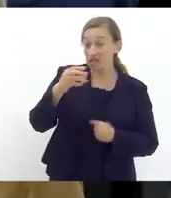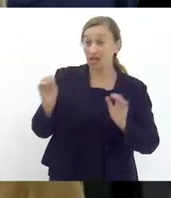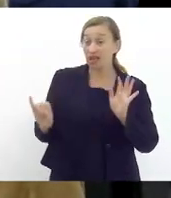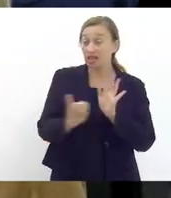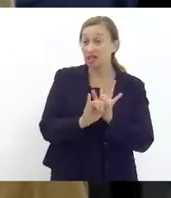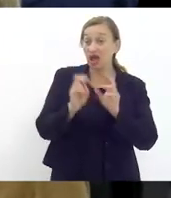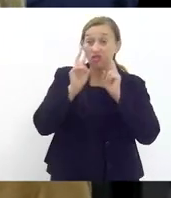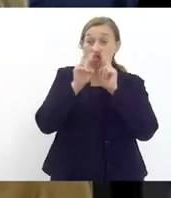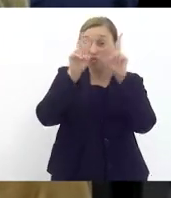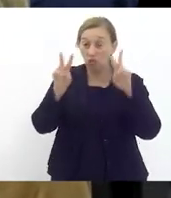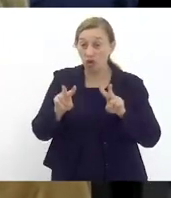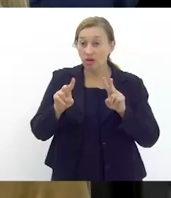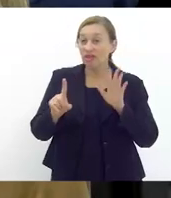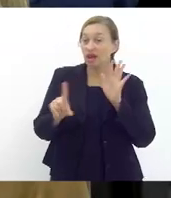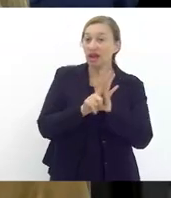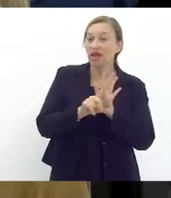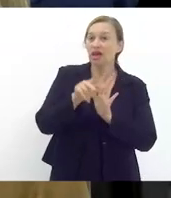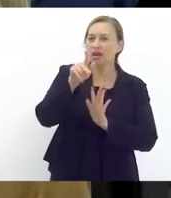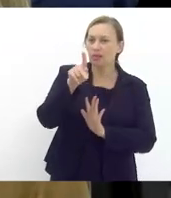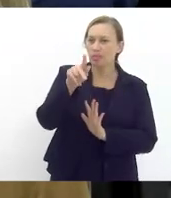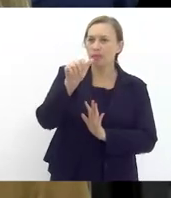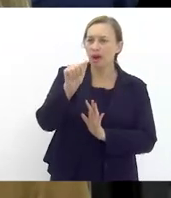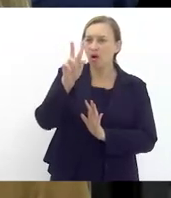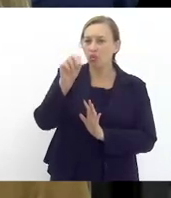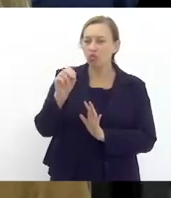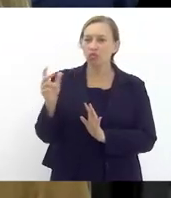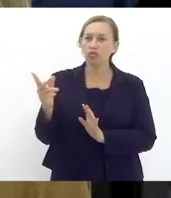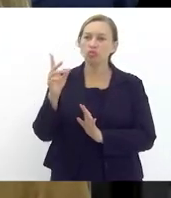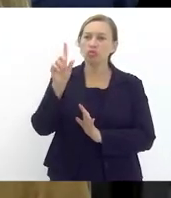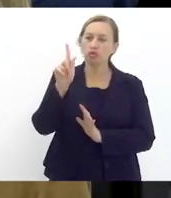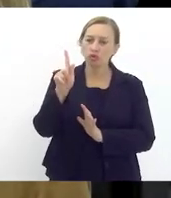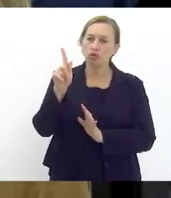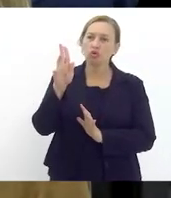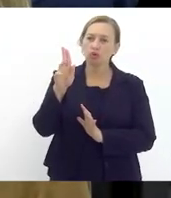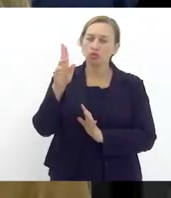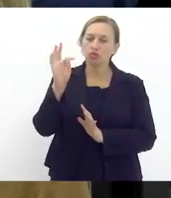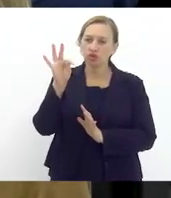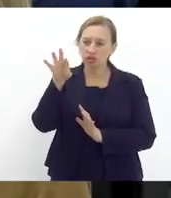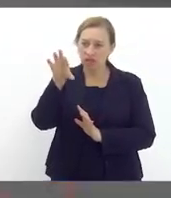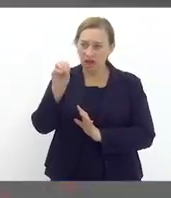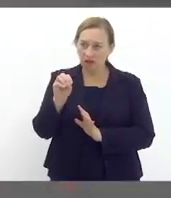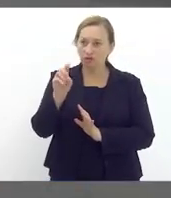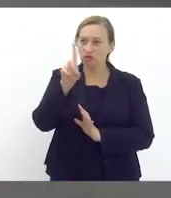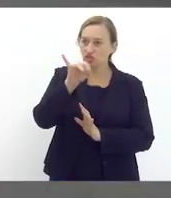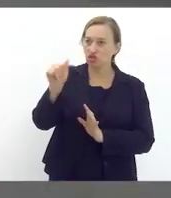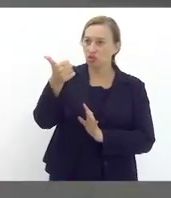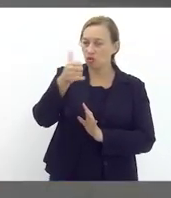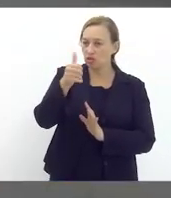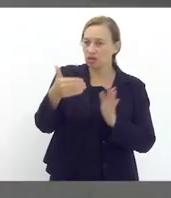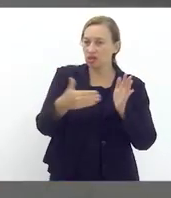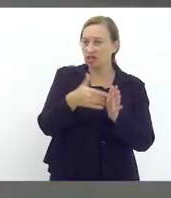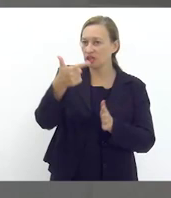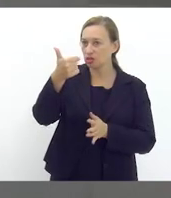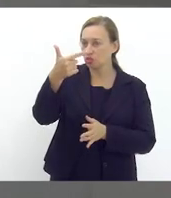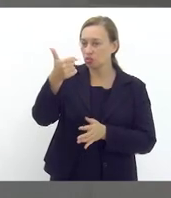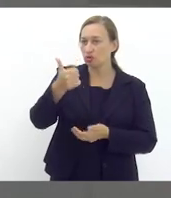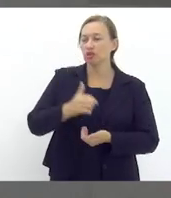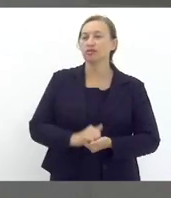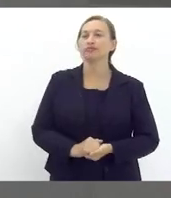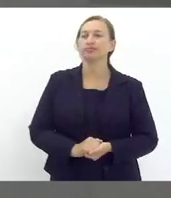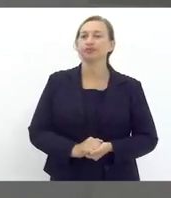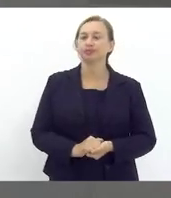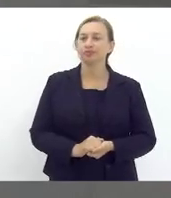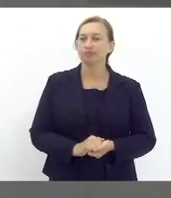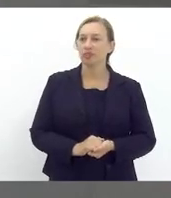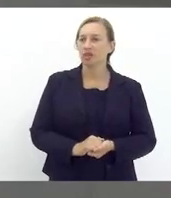visual da lei para o Gustavo também foi lançada oficialmente no dia 11 para o dia 12 começa a ser utilizado no dia 11 mas